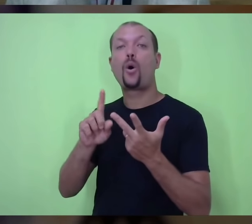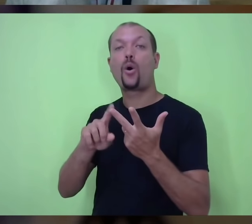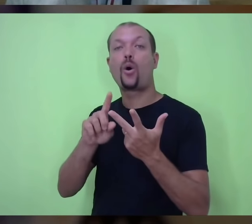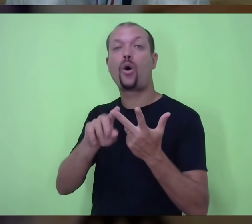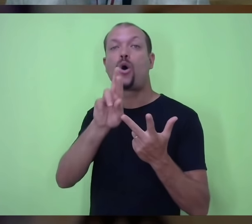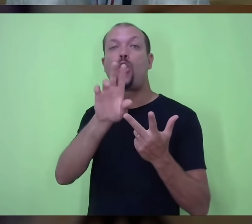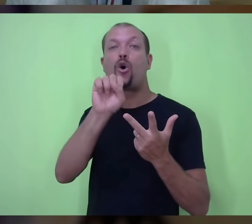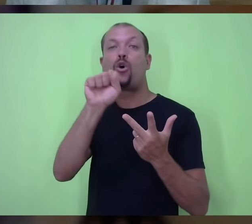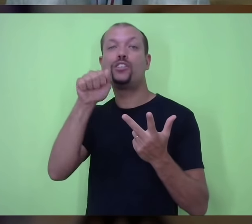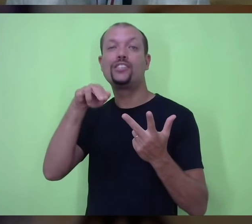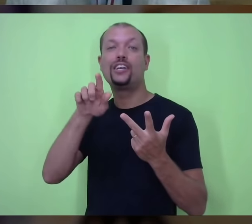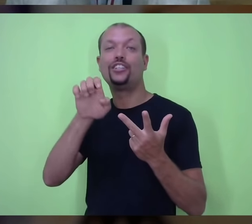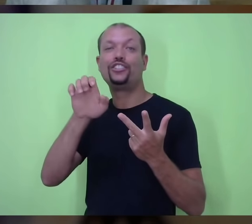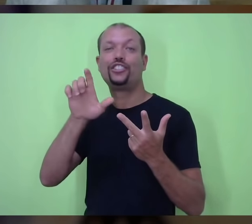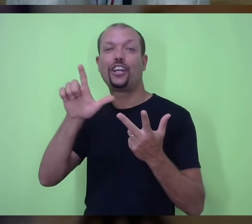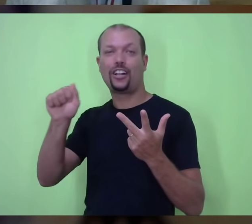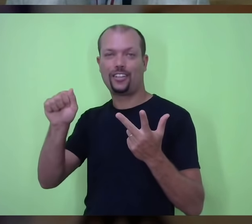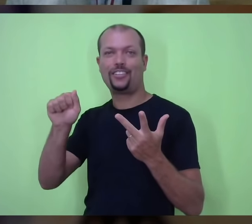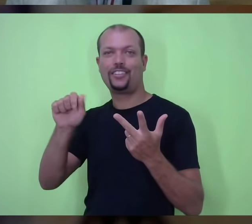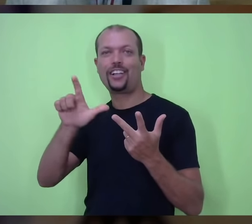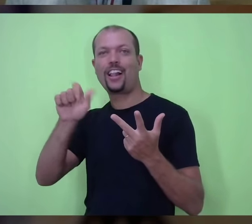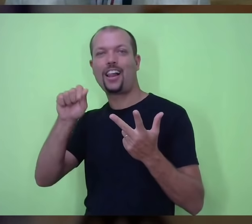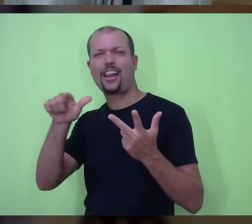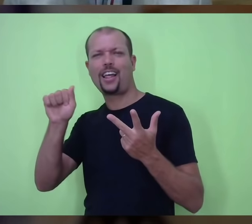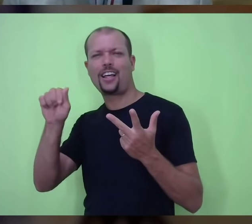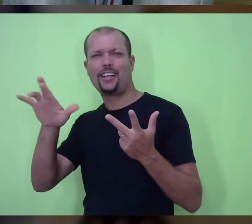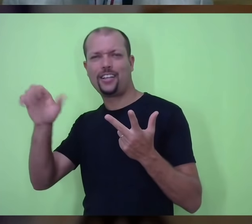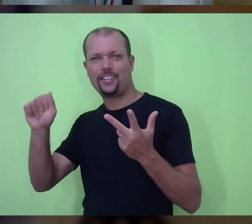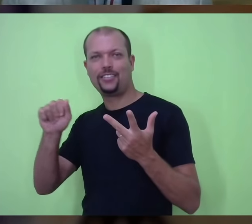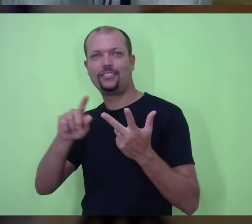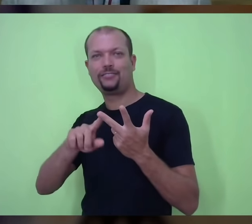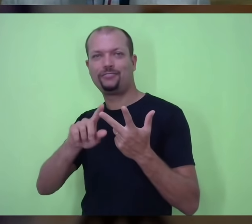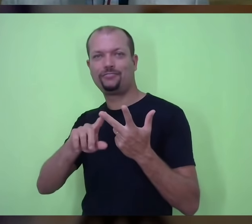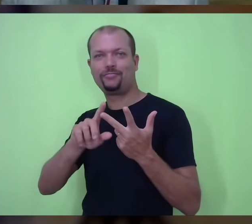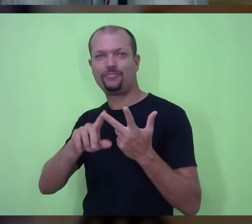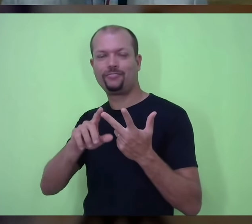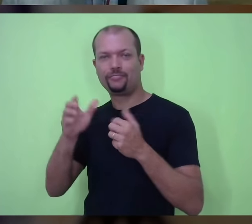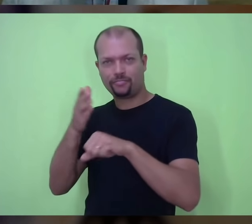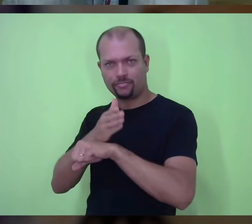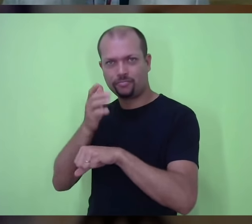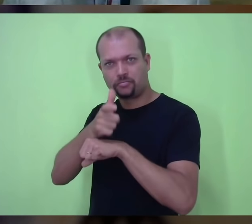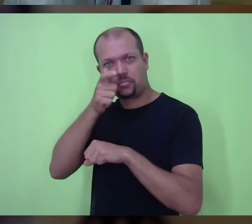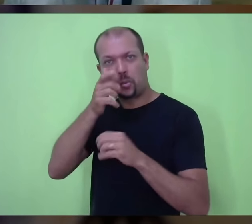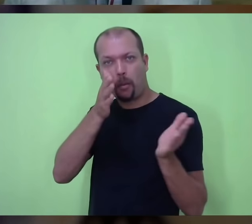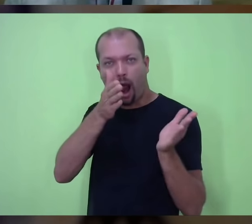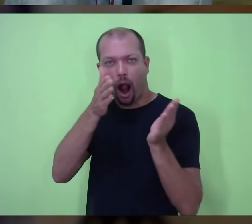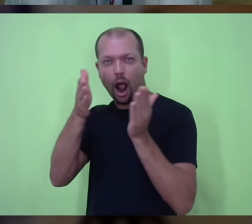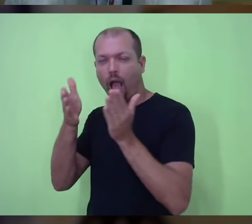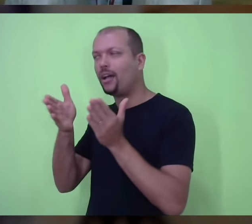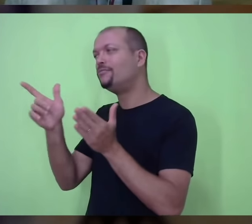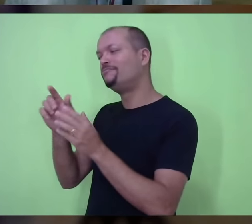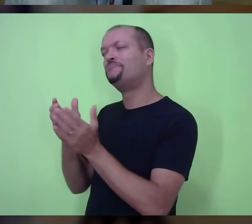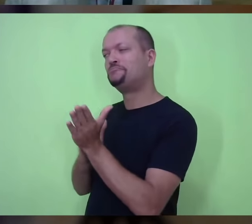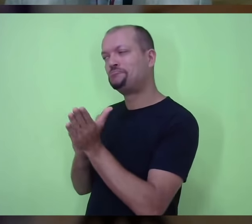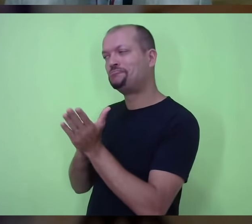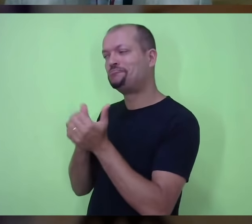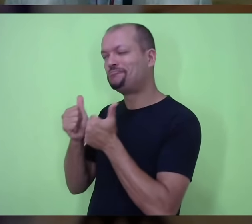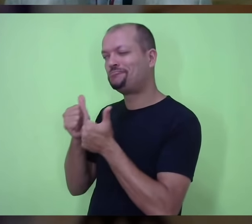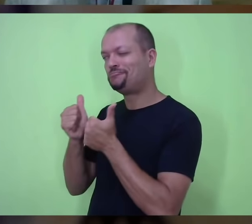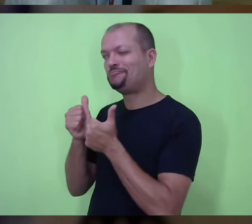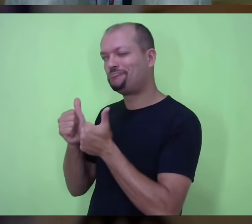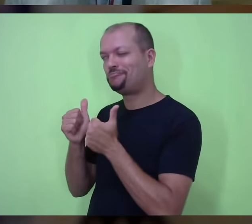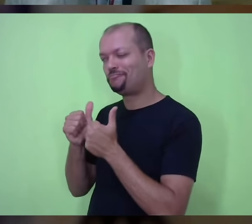irmã Rosângela Lázara. Rosângela Lázara, que nos assiste, nos acompanha. Então, Rosângela, parabéns,